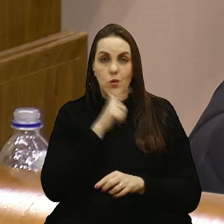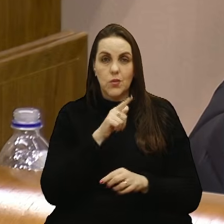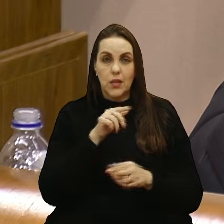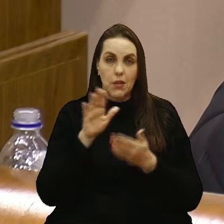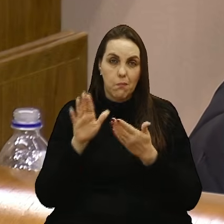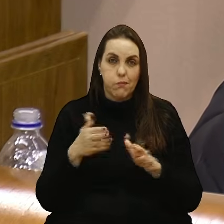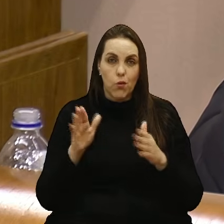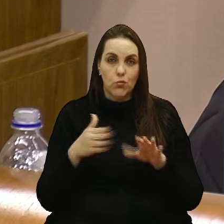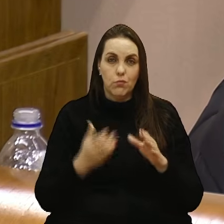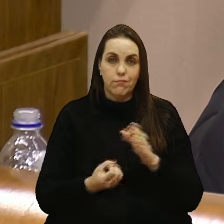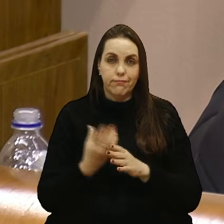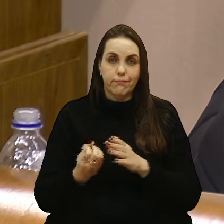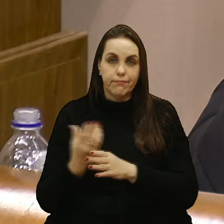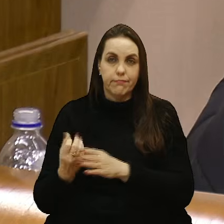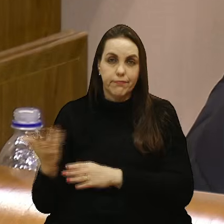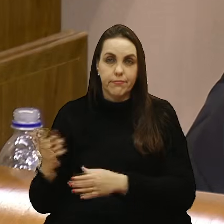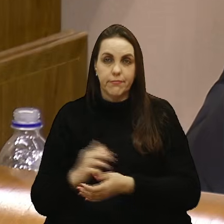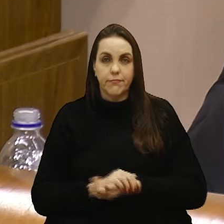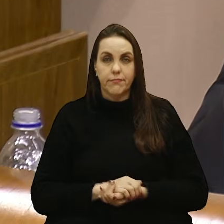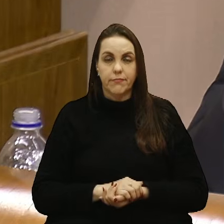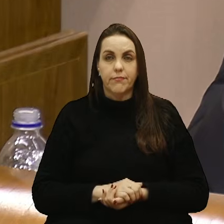produtividade.